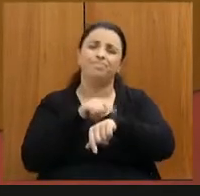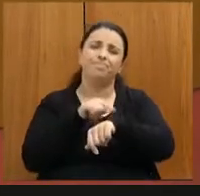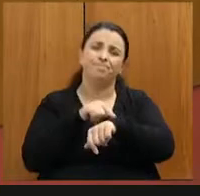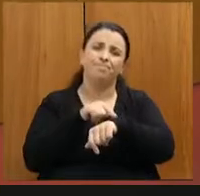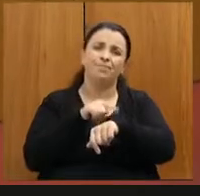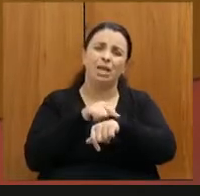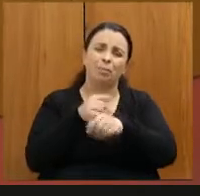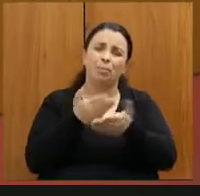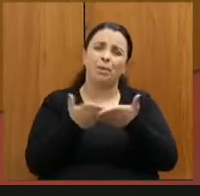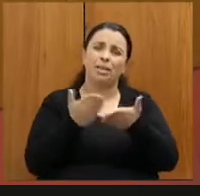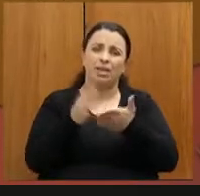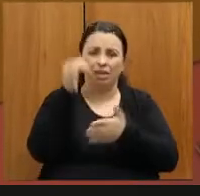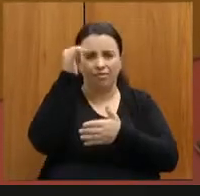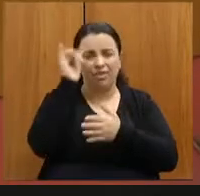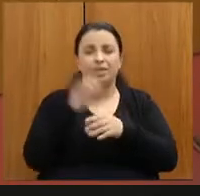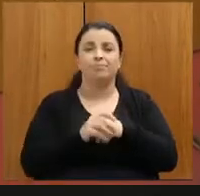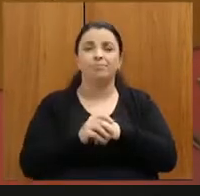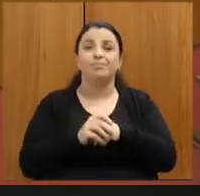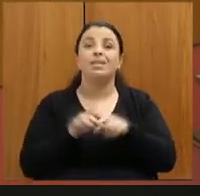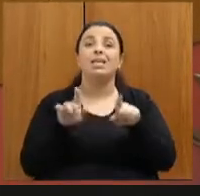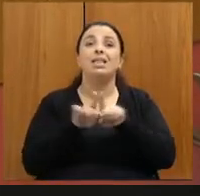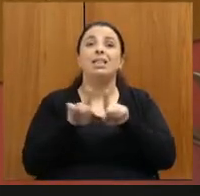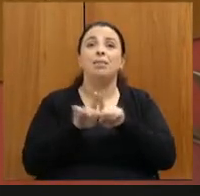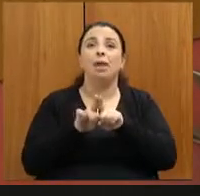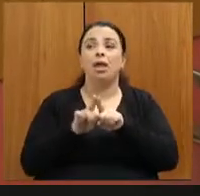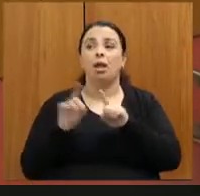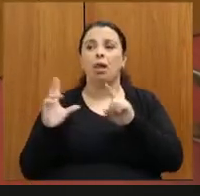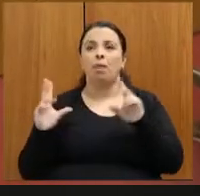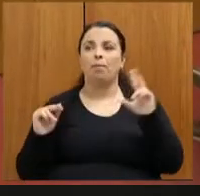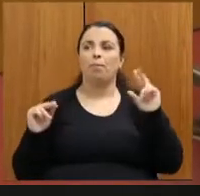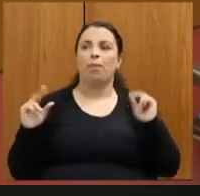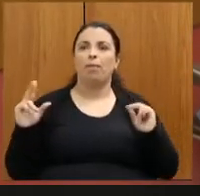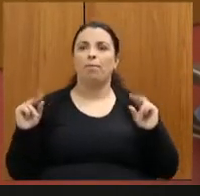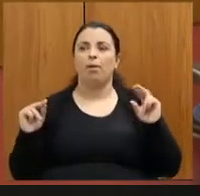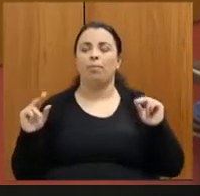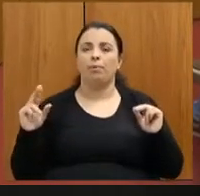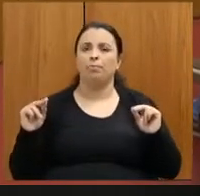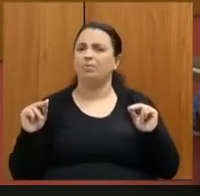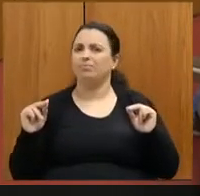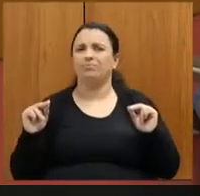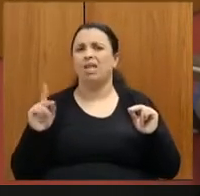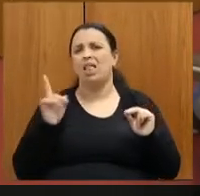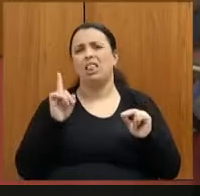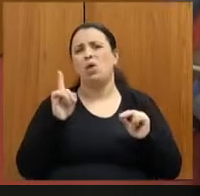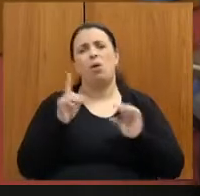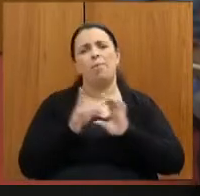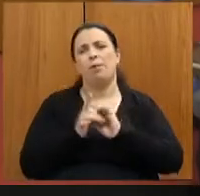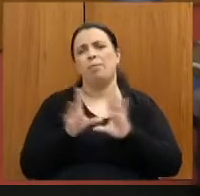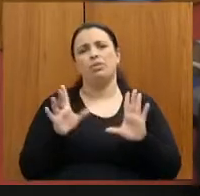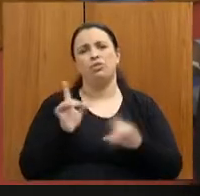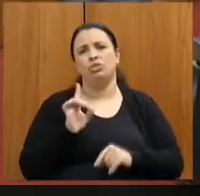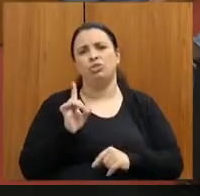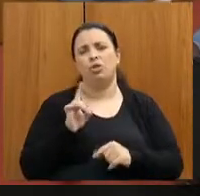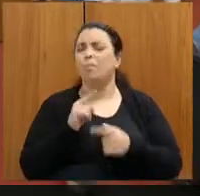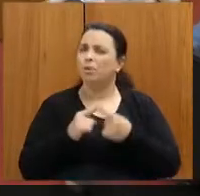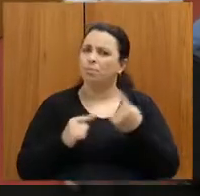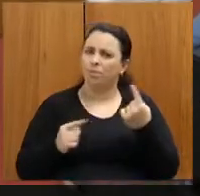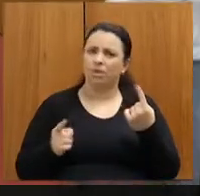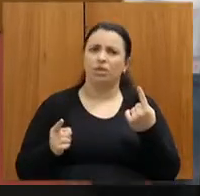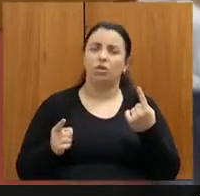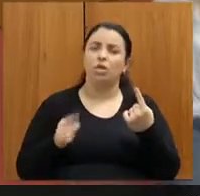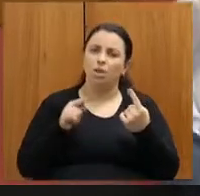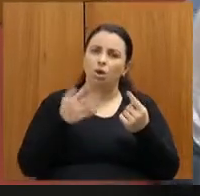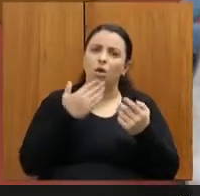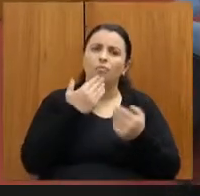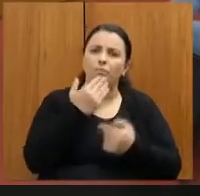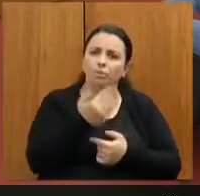permitido a conversa assim bilateral tempo todo né o diabo então pedir a você vossa excelência que